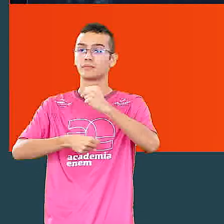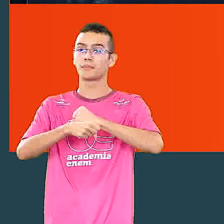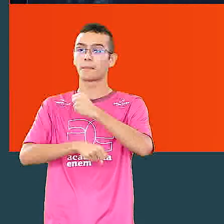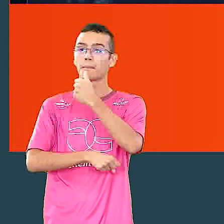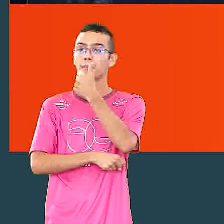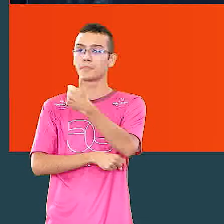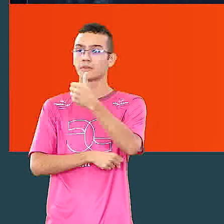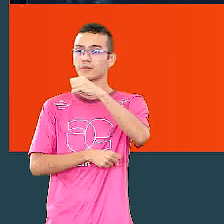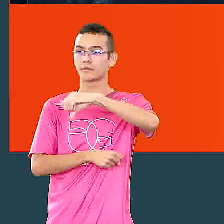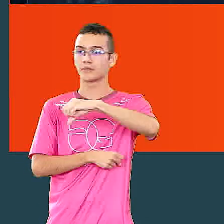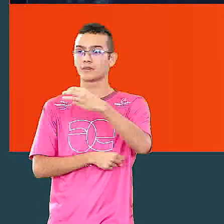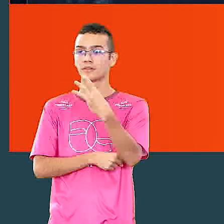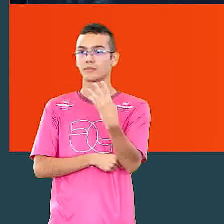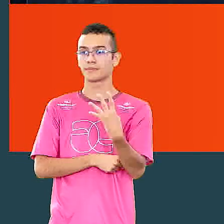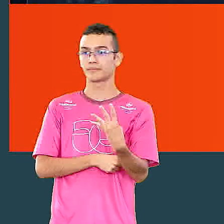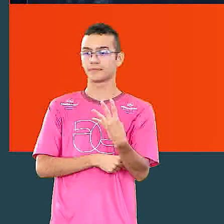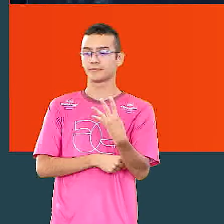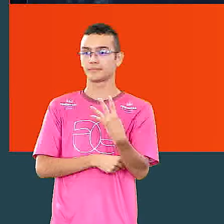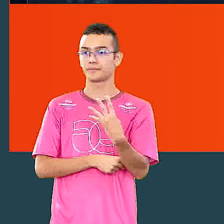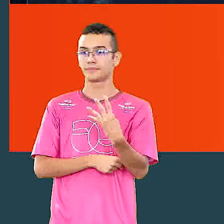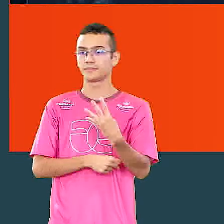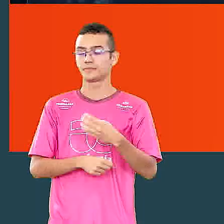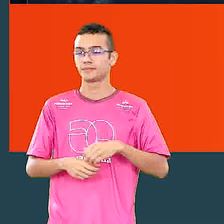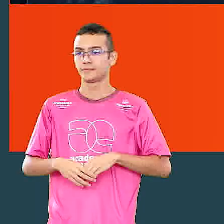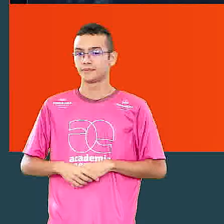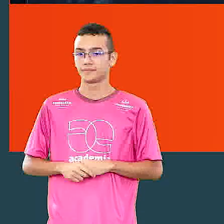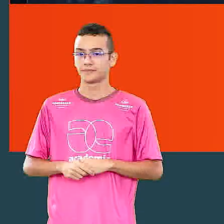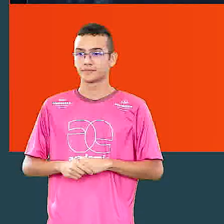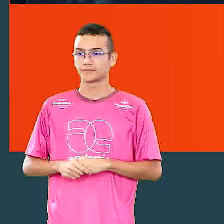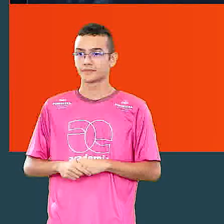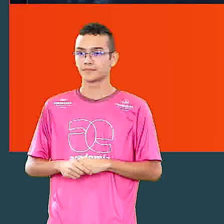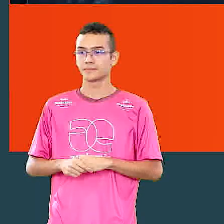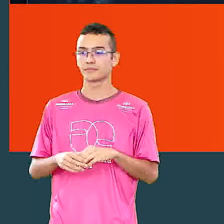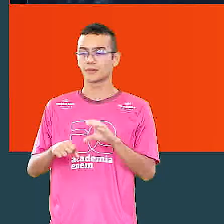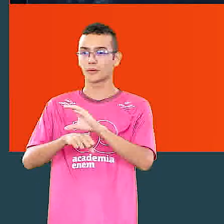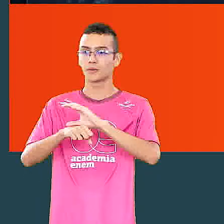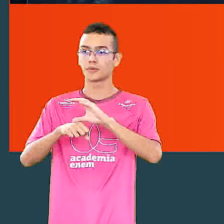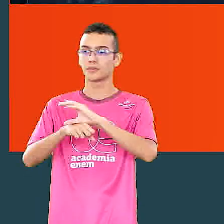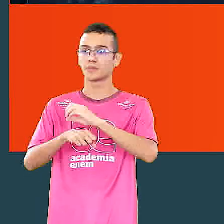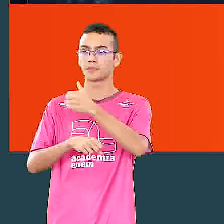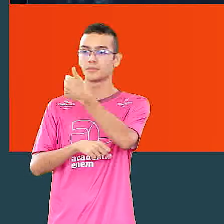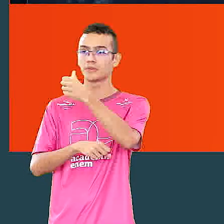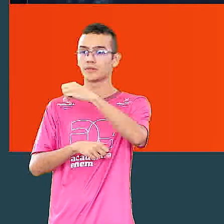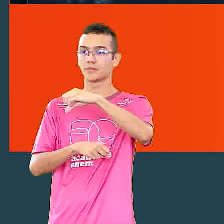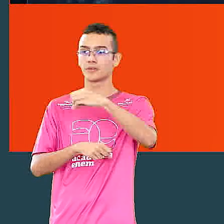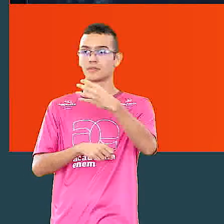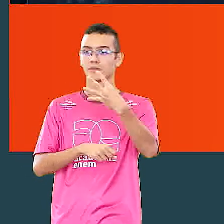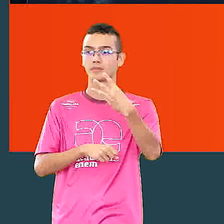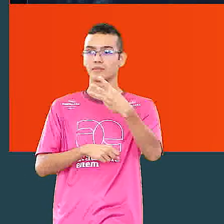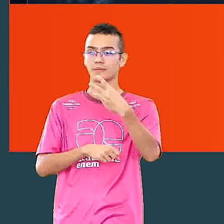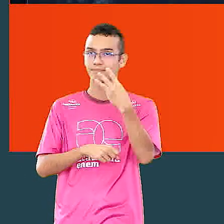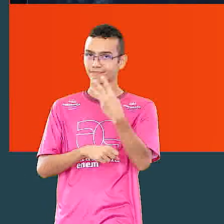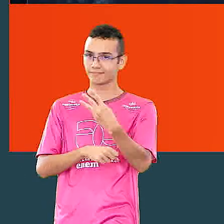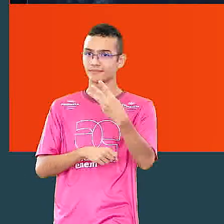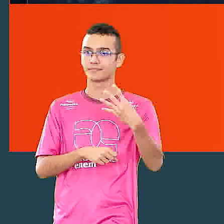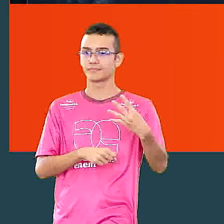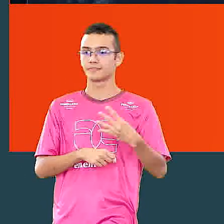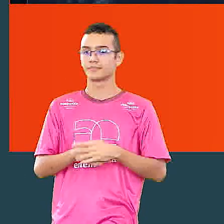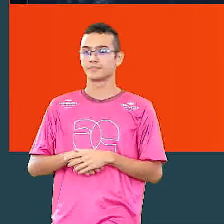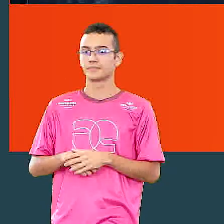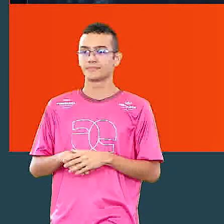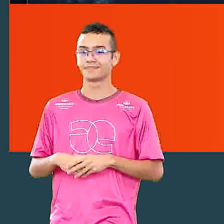1934. Bote aí, por favor, Constituição de 1934. Ela, primeira a reconhecer